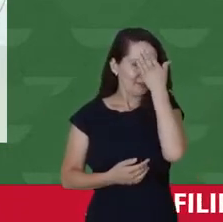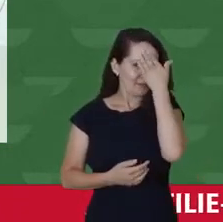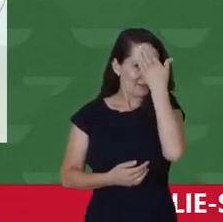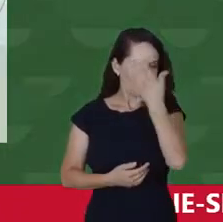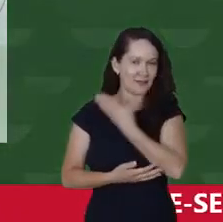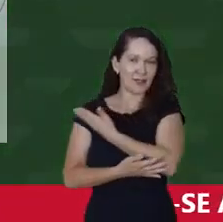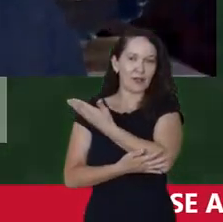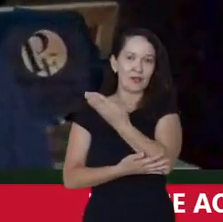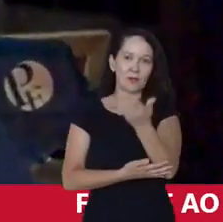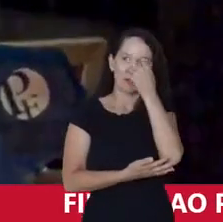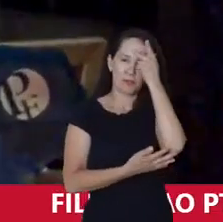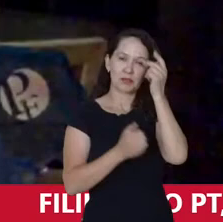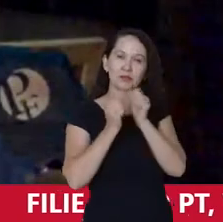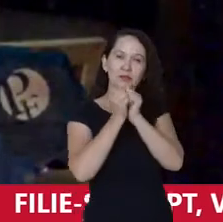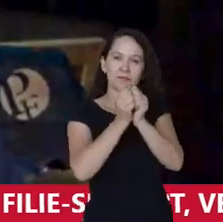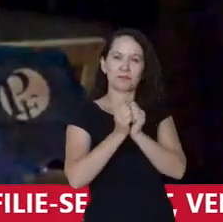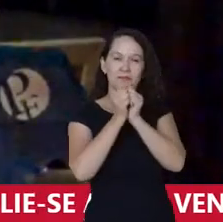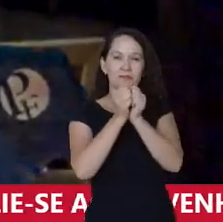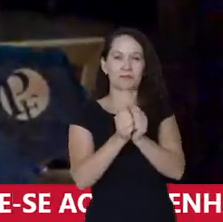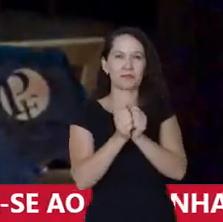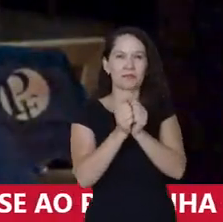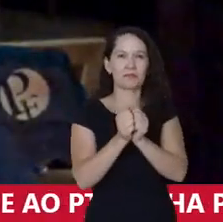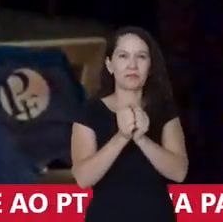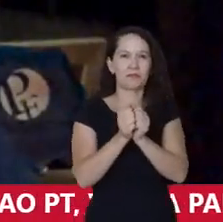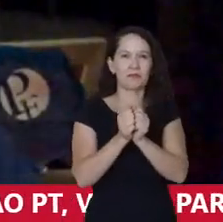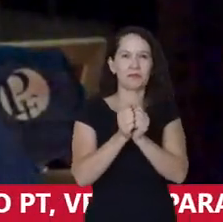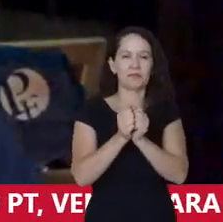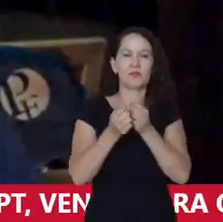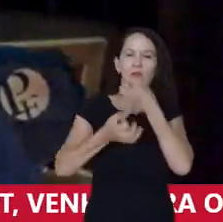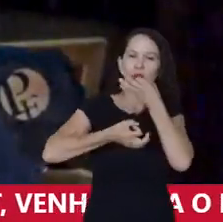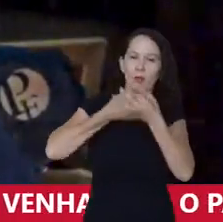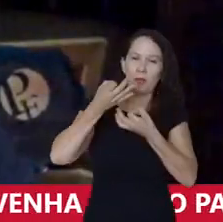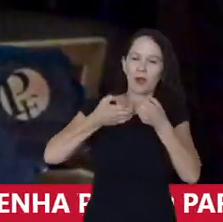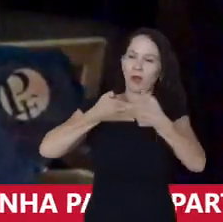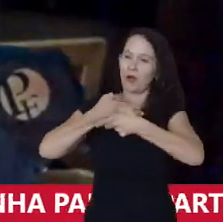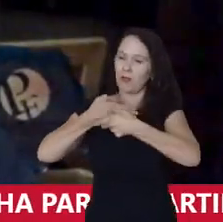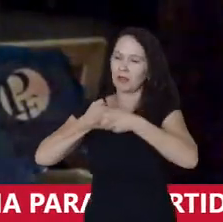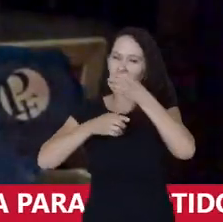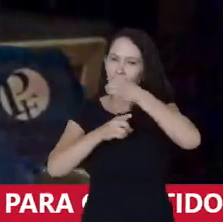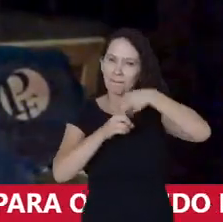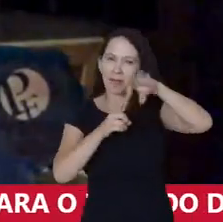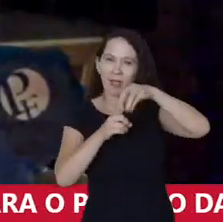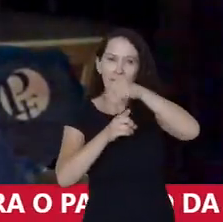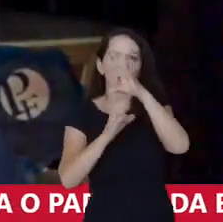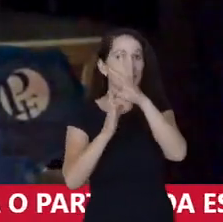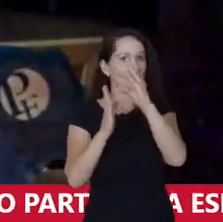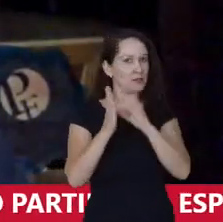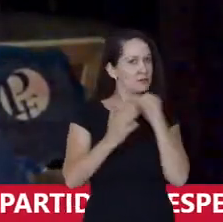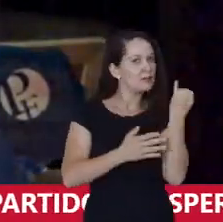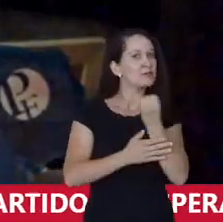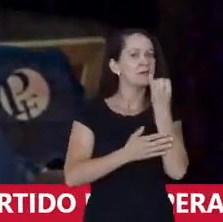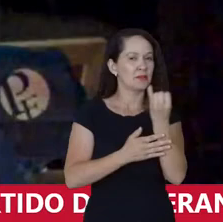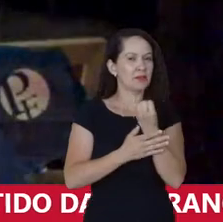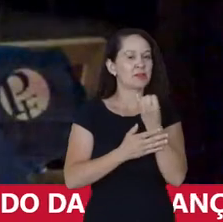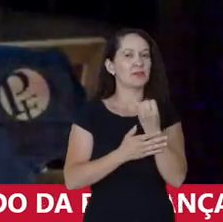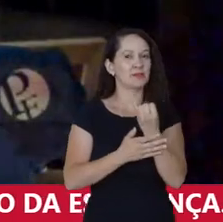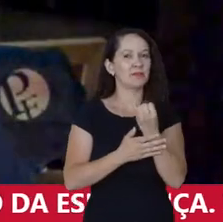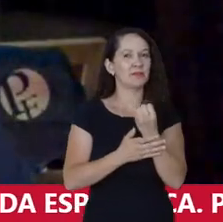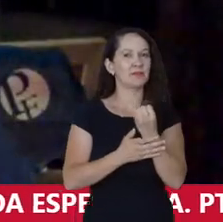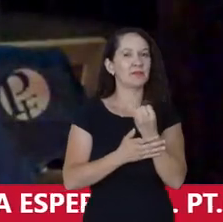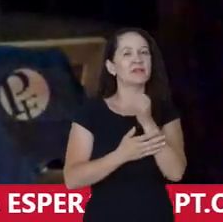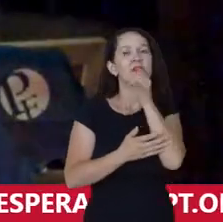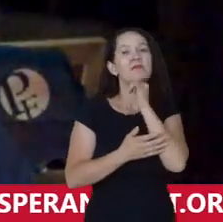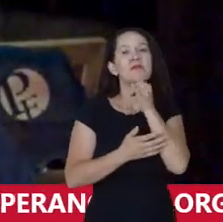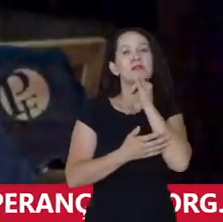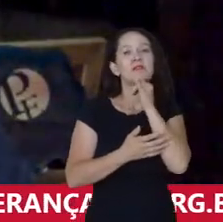então, a todas e a todos que nos acompanharam, curtiram, comentaram, compartilharam esse conteúdo. É muito importante fazer isso. Que o